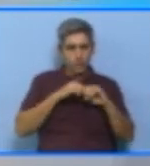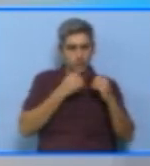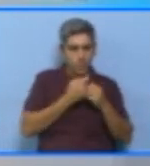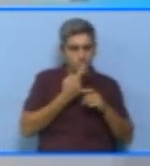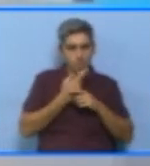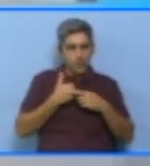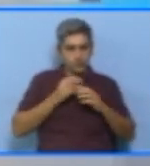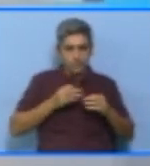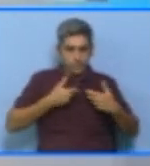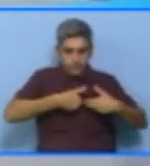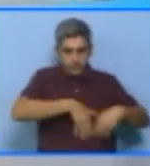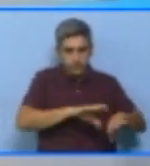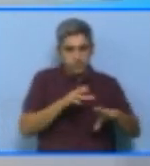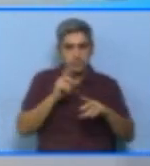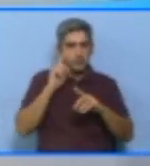social,